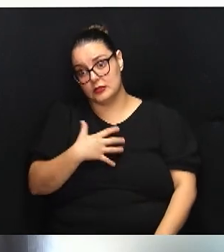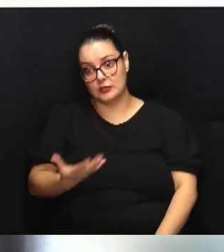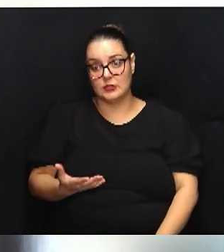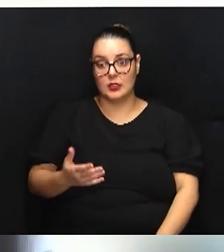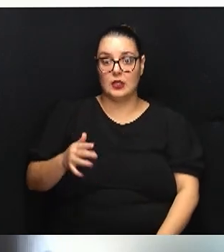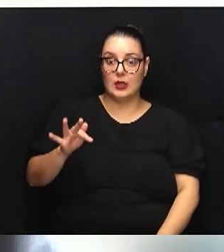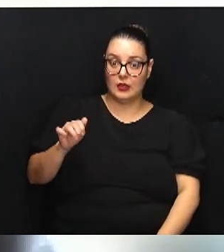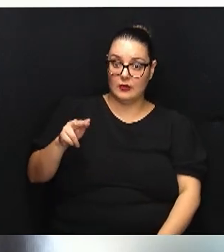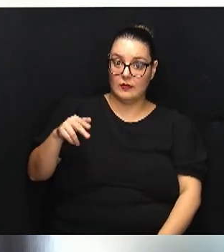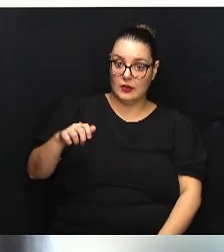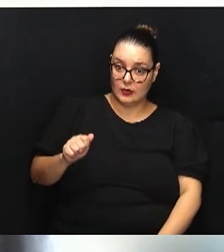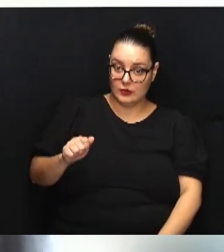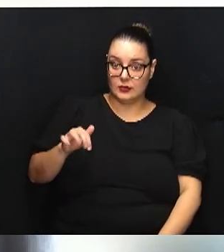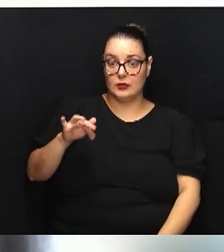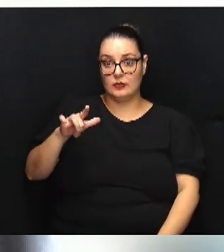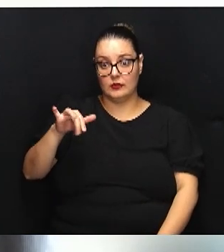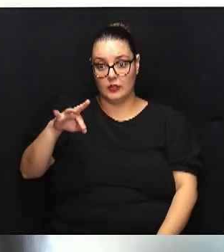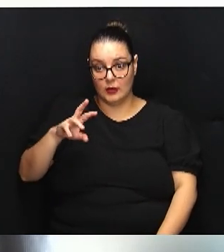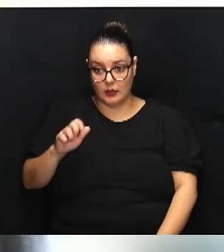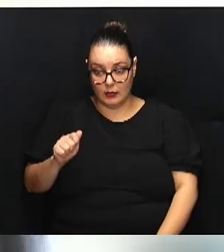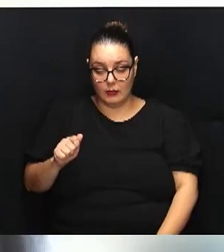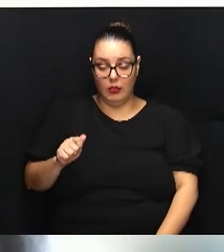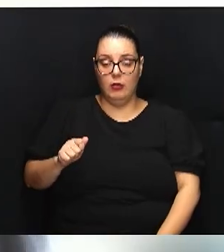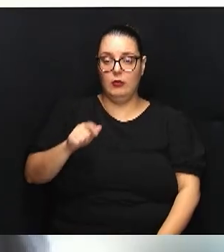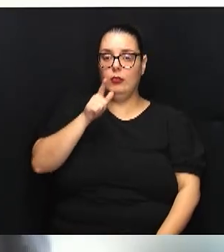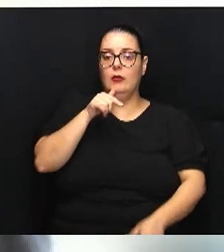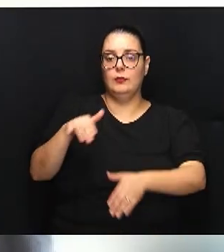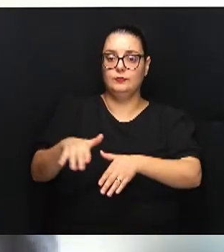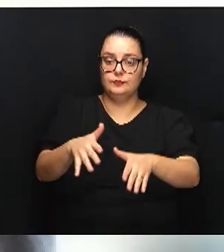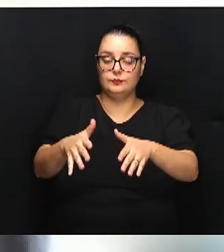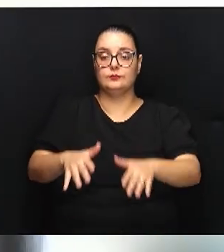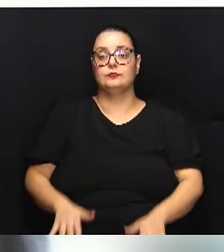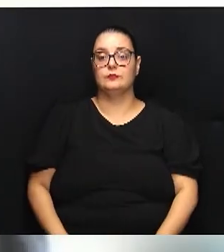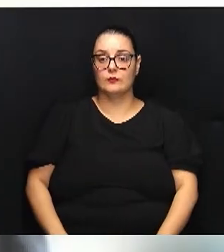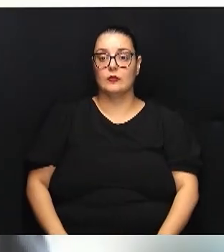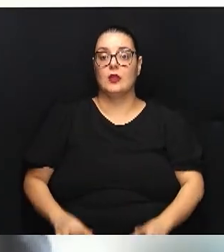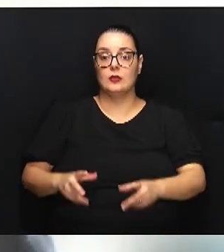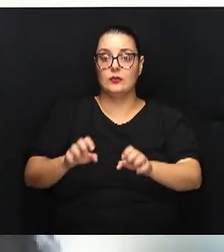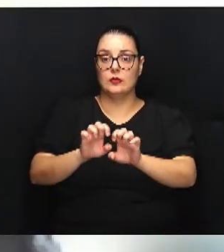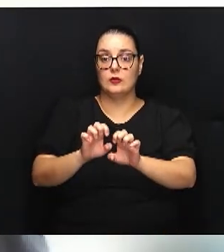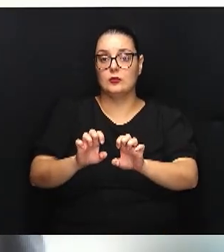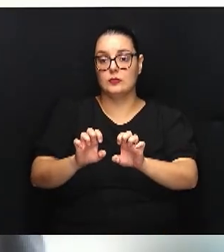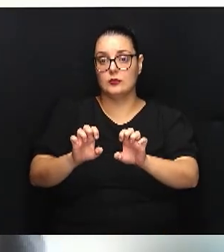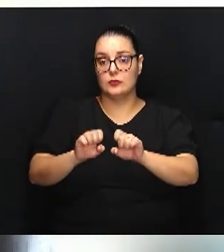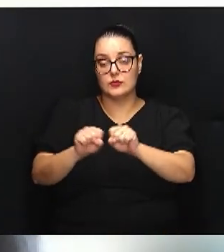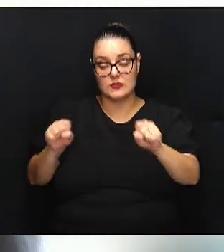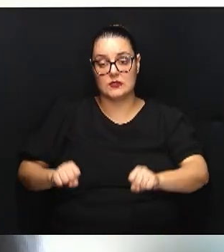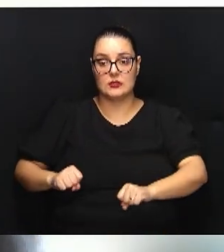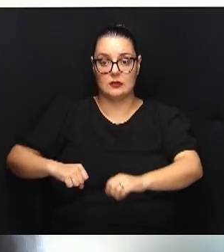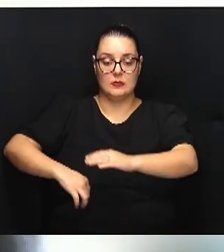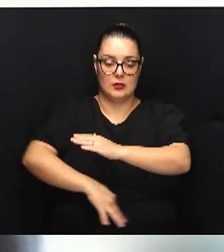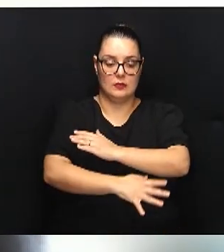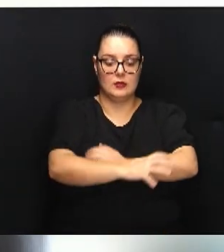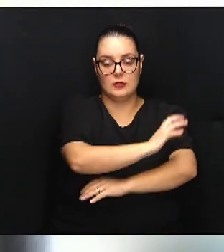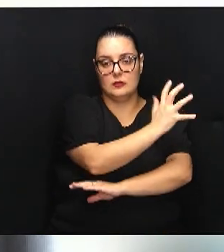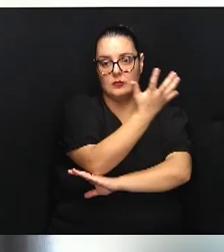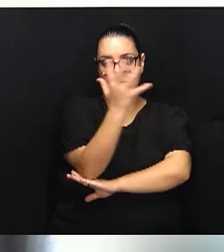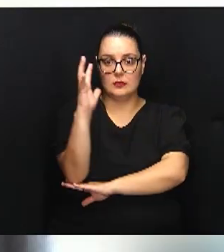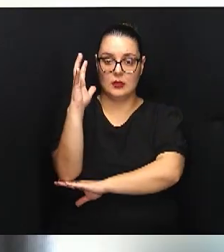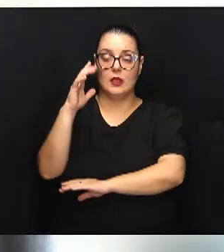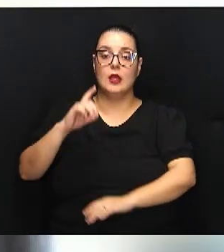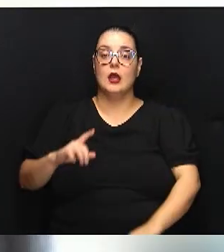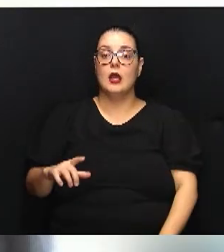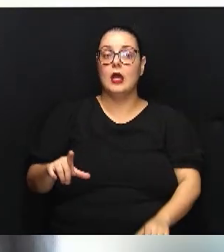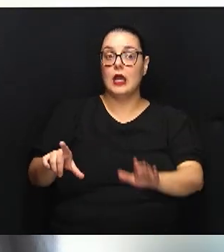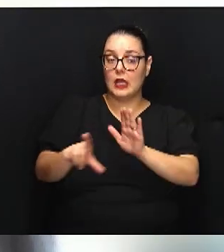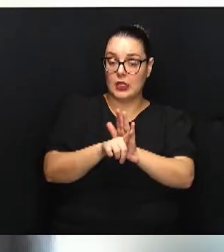sob diversas formas, a fauna, a flora, aos recursos hídricos e ao ecossistema de uma forma geral.